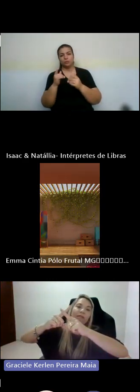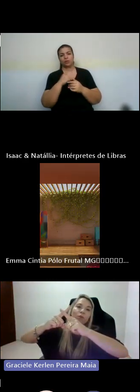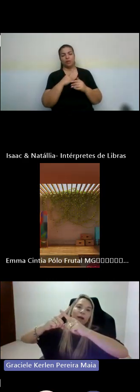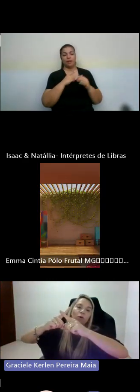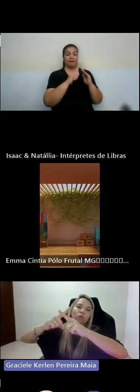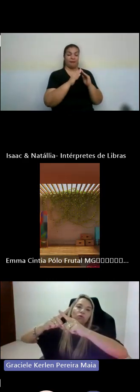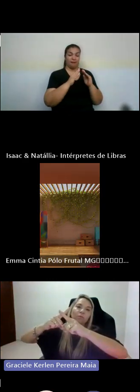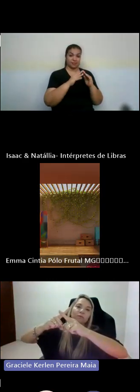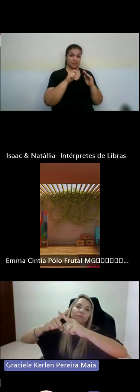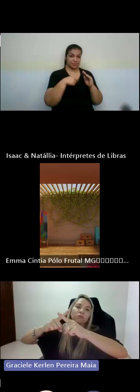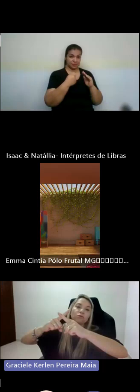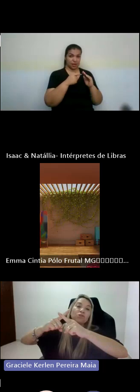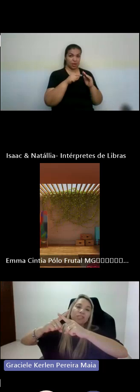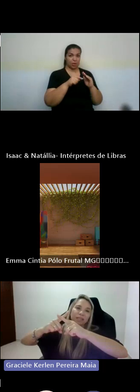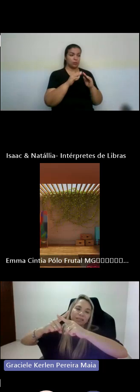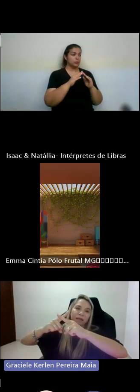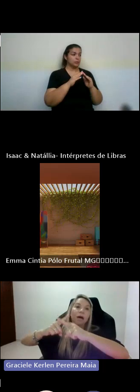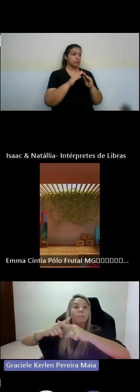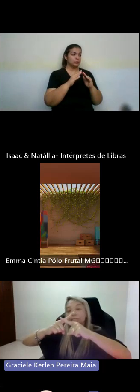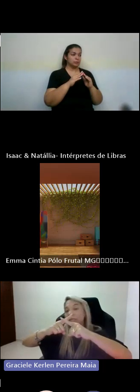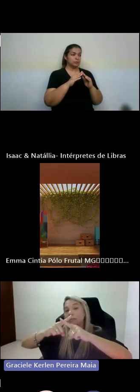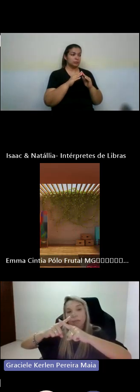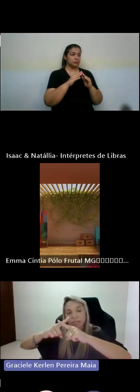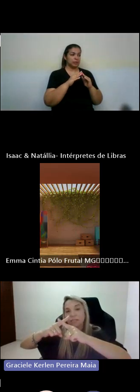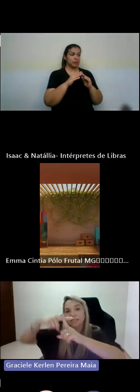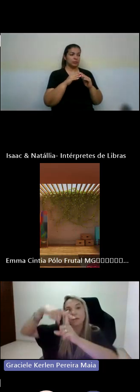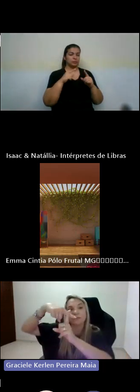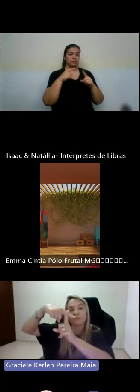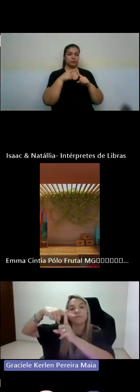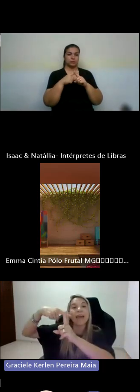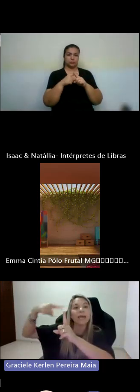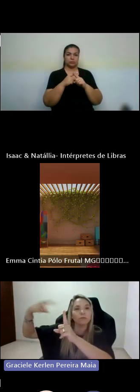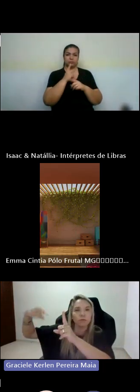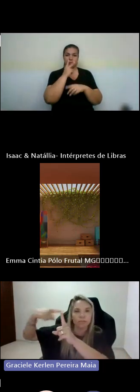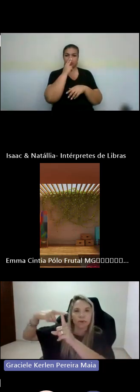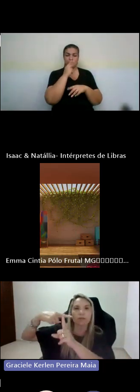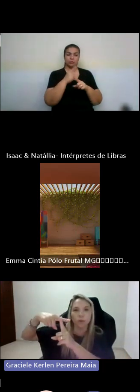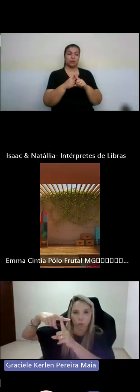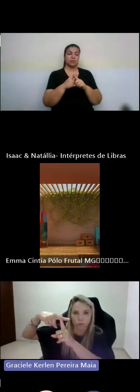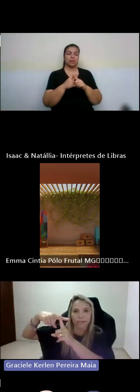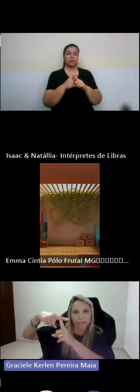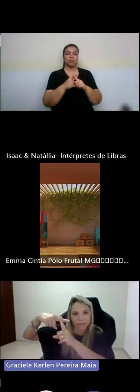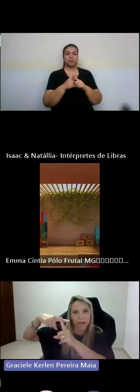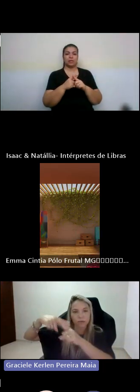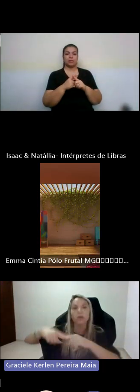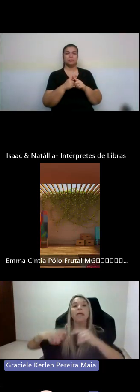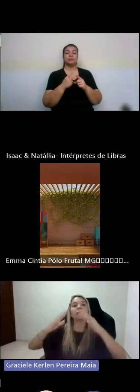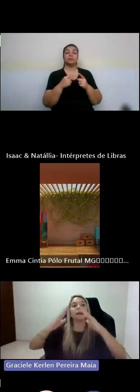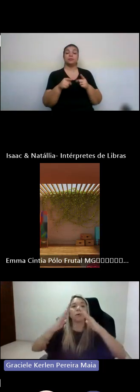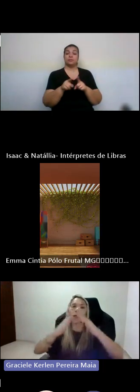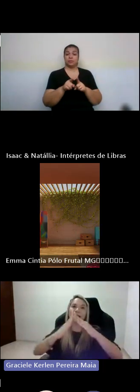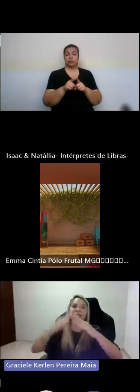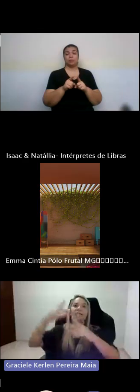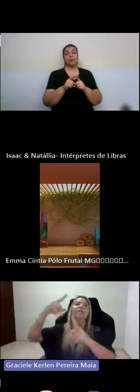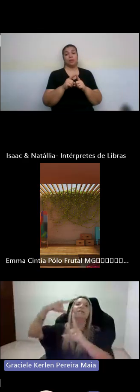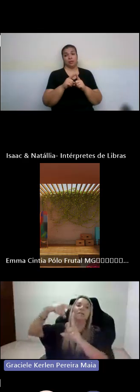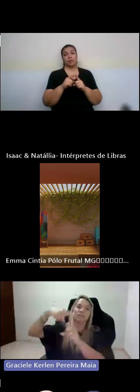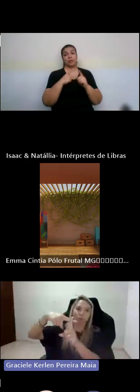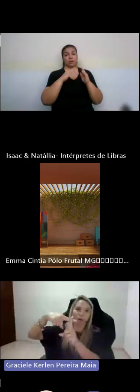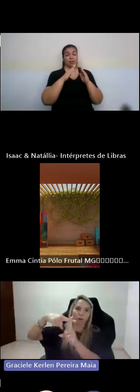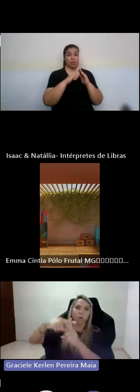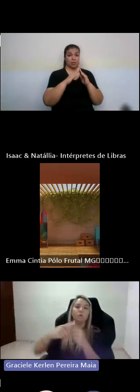já faço a cruz como se fosse um X, mas que não deixa de ser, veio do sinal de cruz, tá certo? Então,